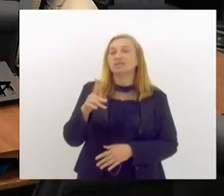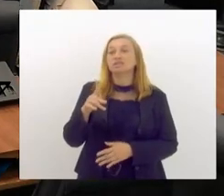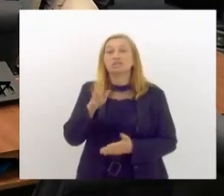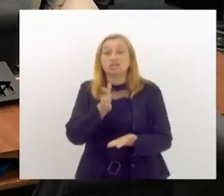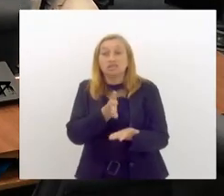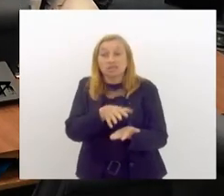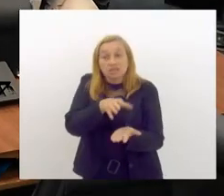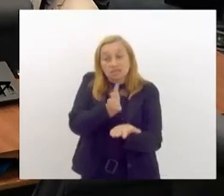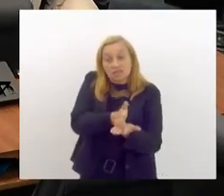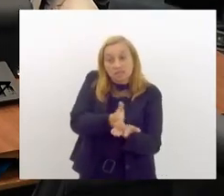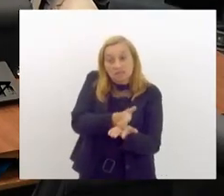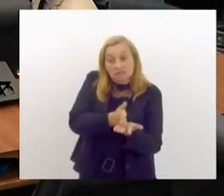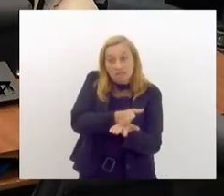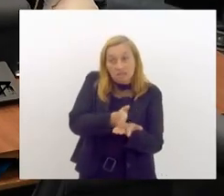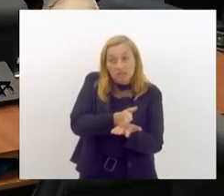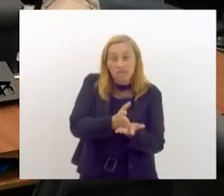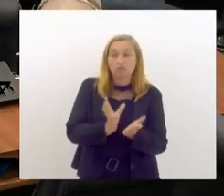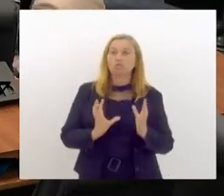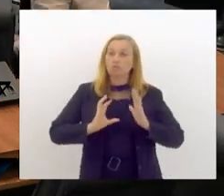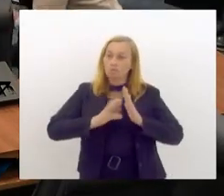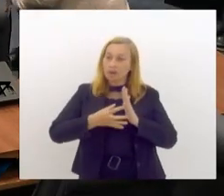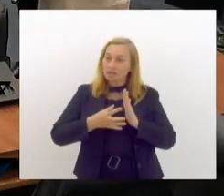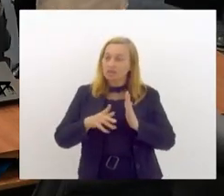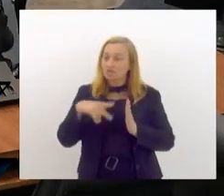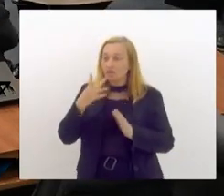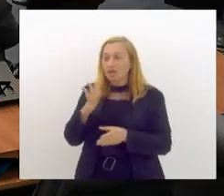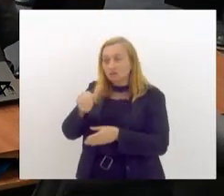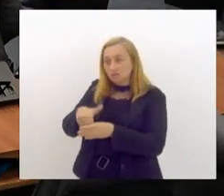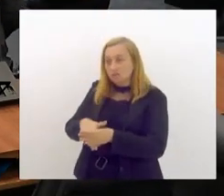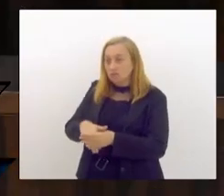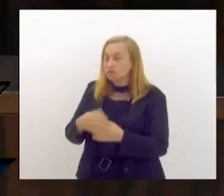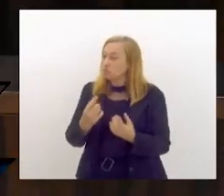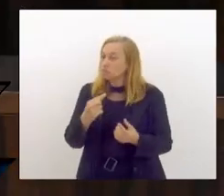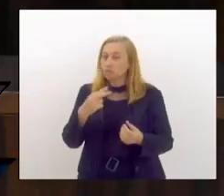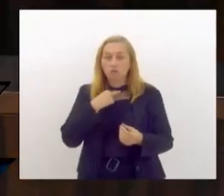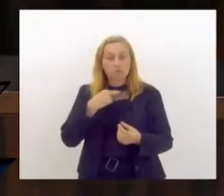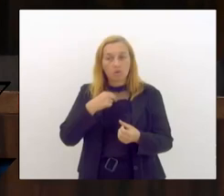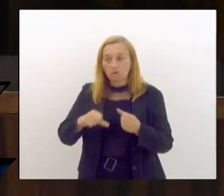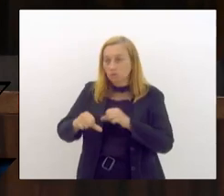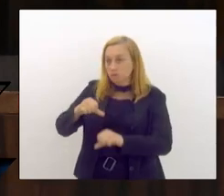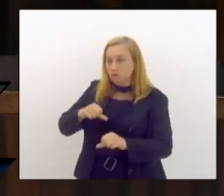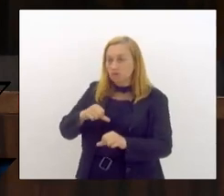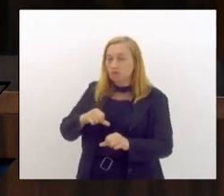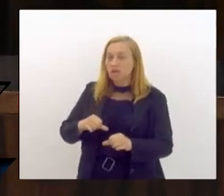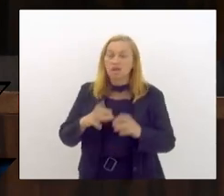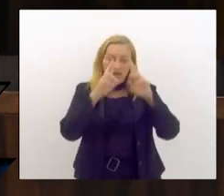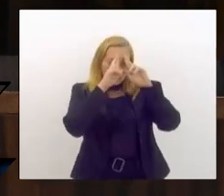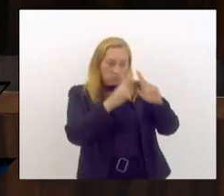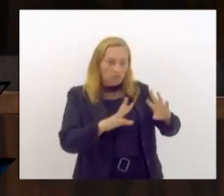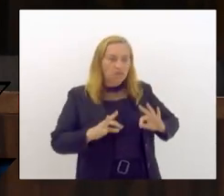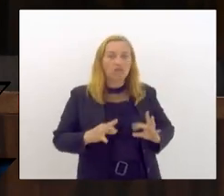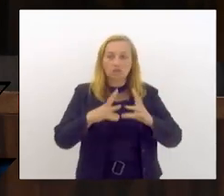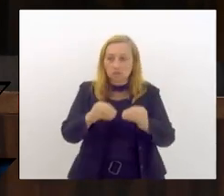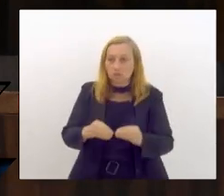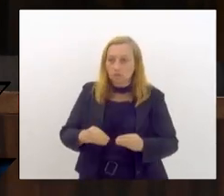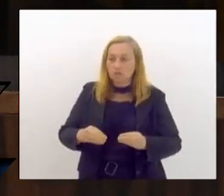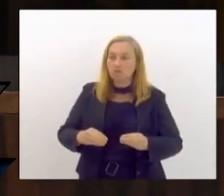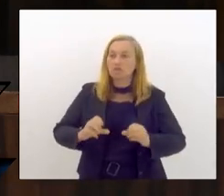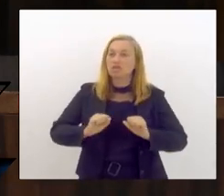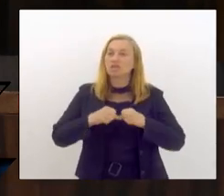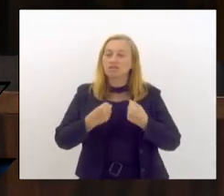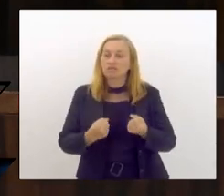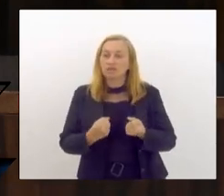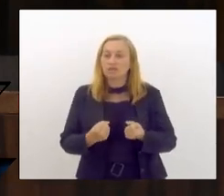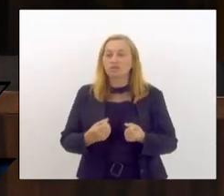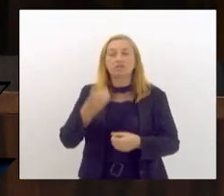partido direciona o voto, a gente não vai ser contrário de forma alguma. Respeito todas as posições, defendo junto com o deputado Luiz Paulo que